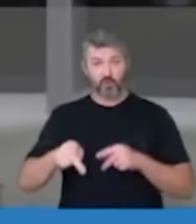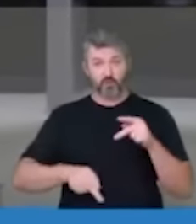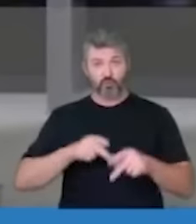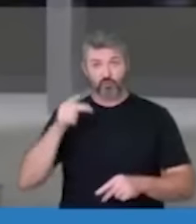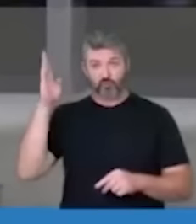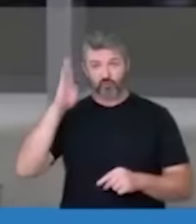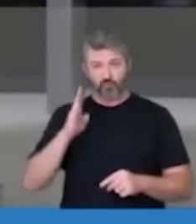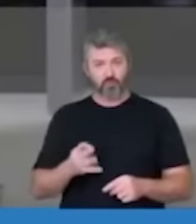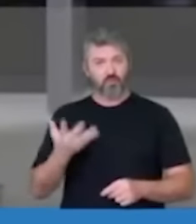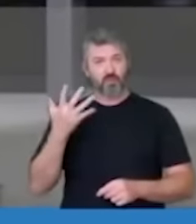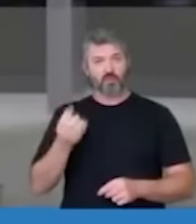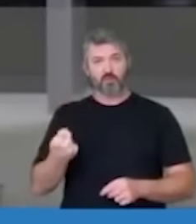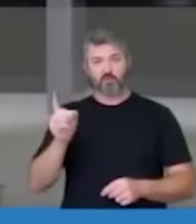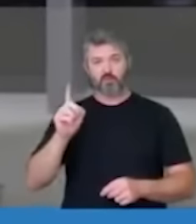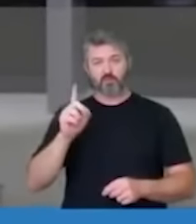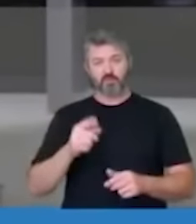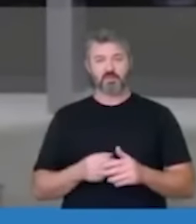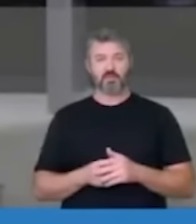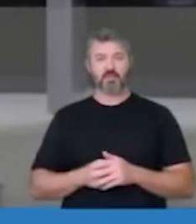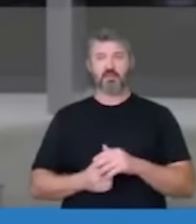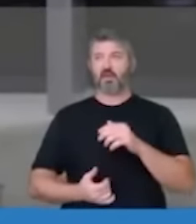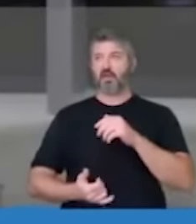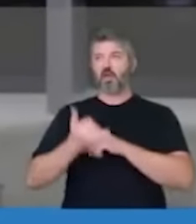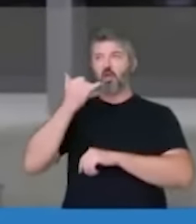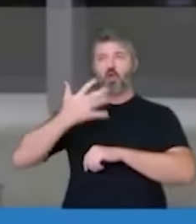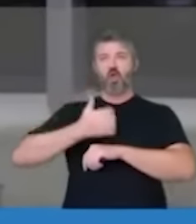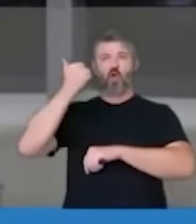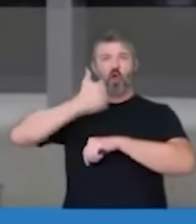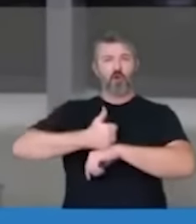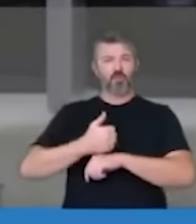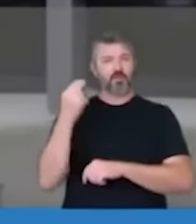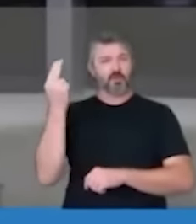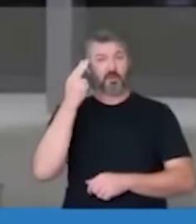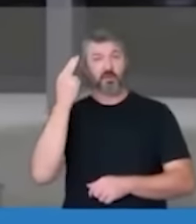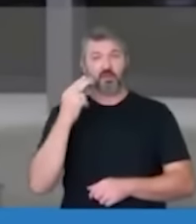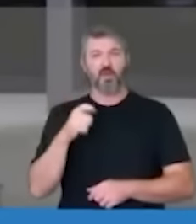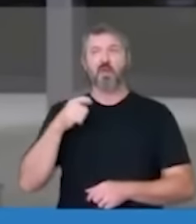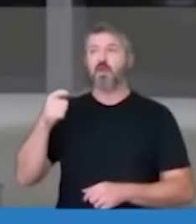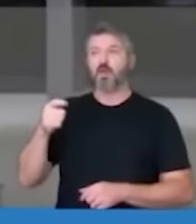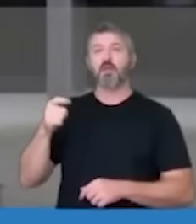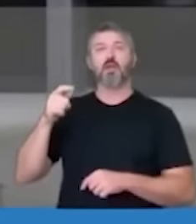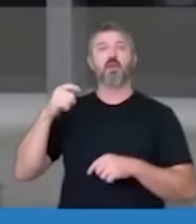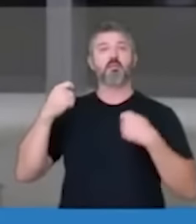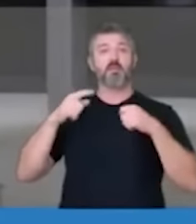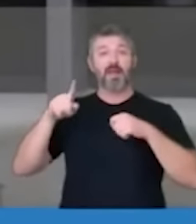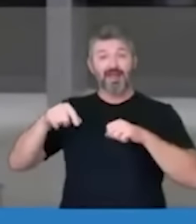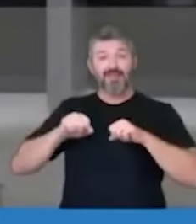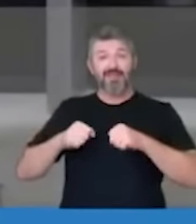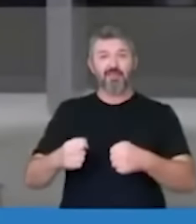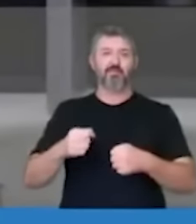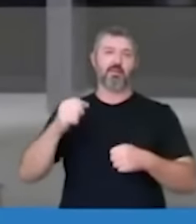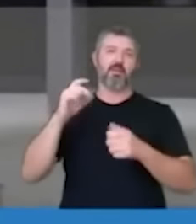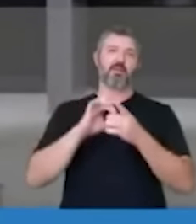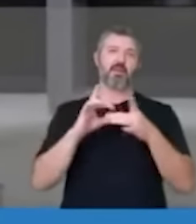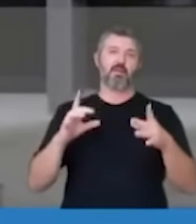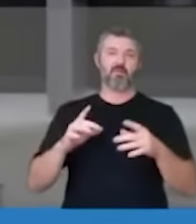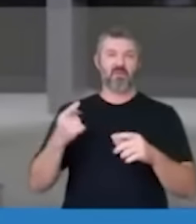não vamos mais tolerar golpe de Estado. Golpe por aqueles que deveriam estar defendendo a democracia.